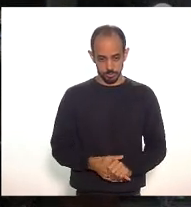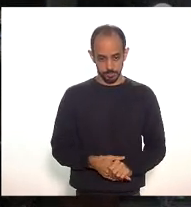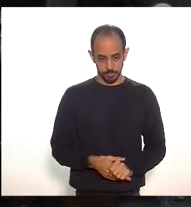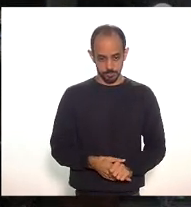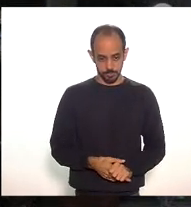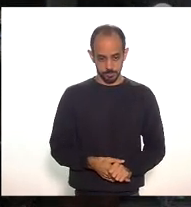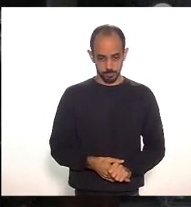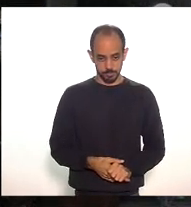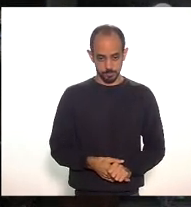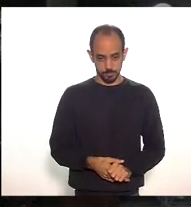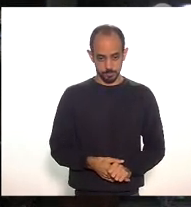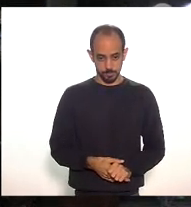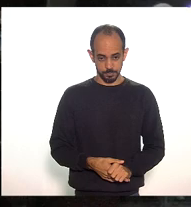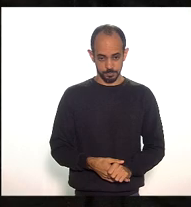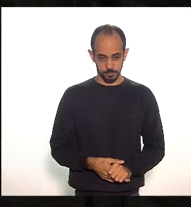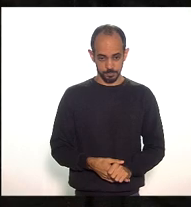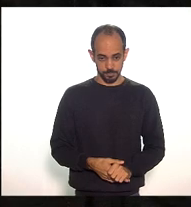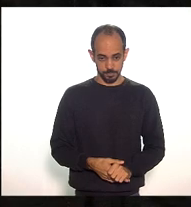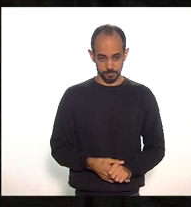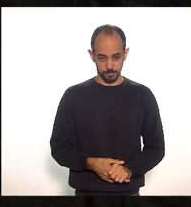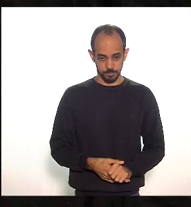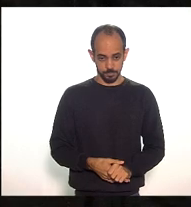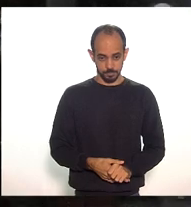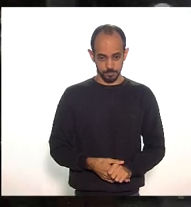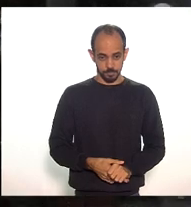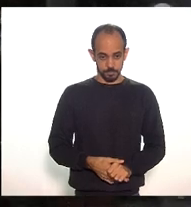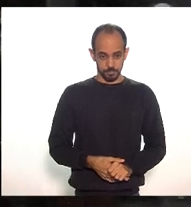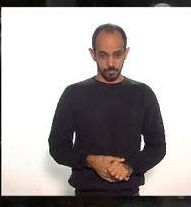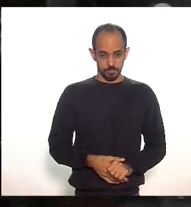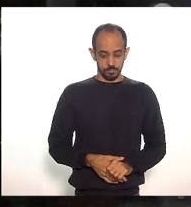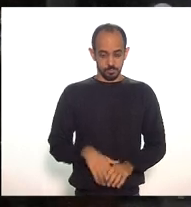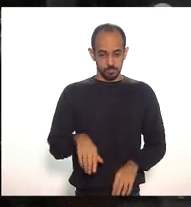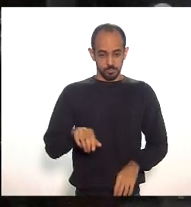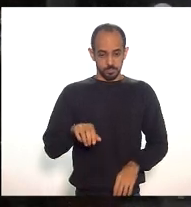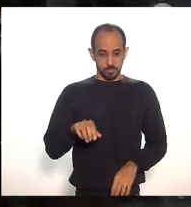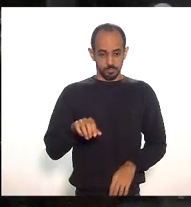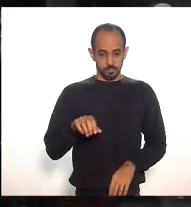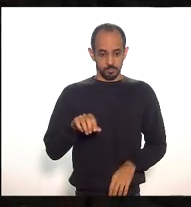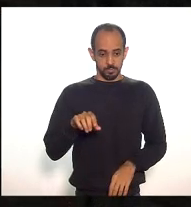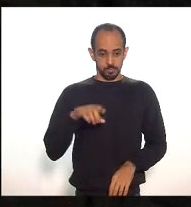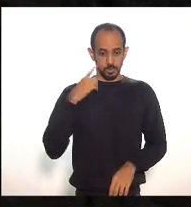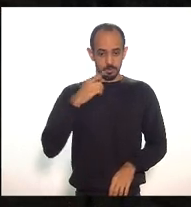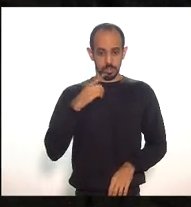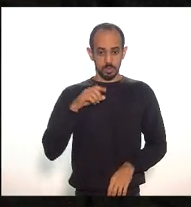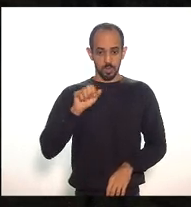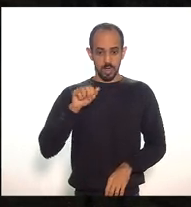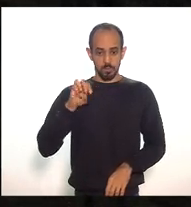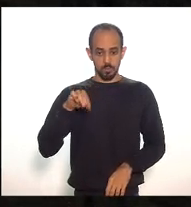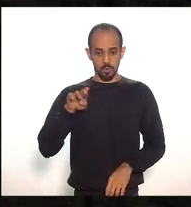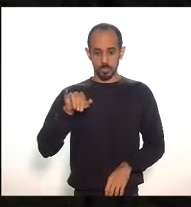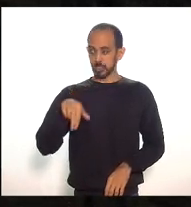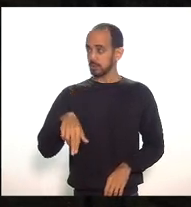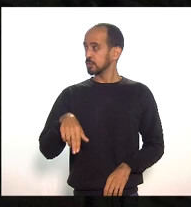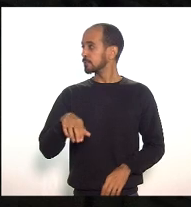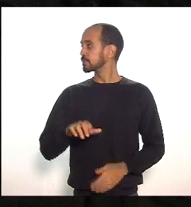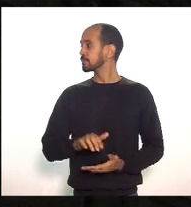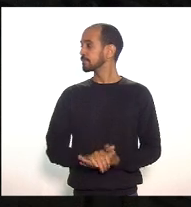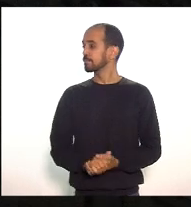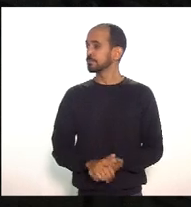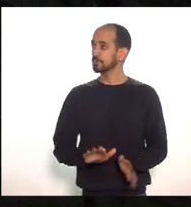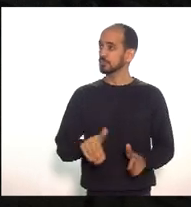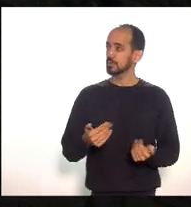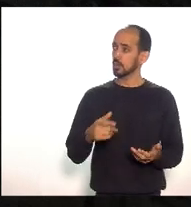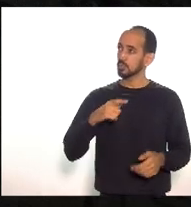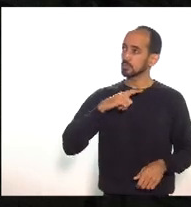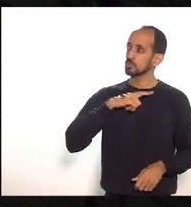bom então presente o resultado Amorim por gentileza tem